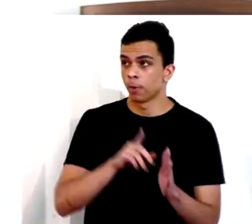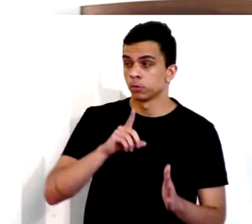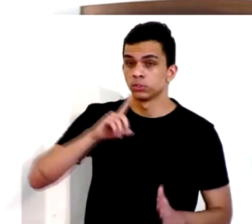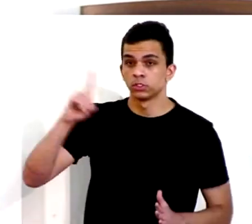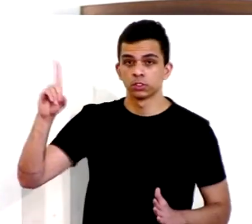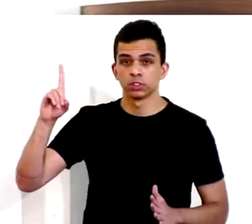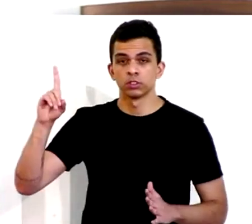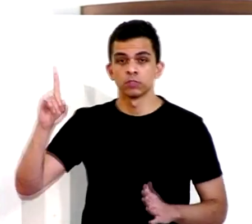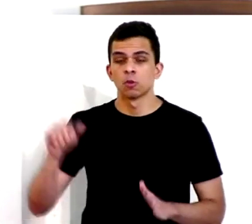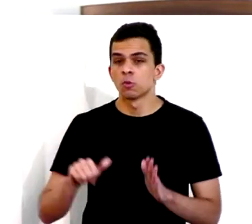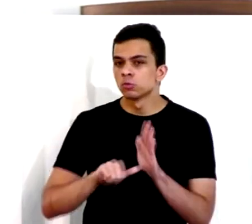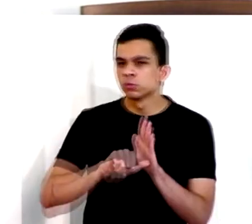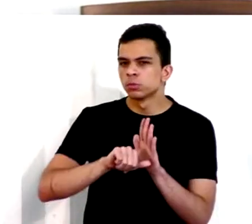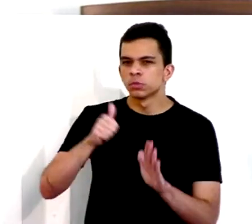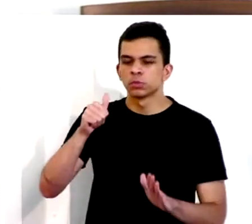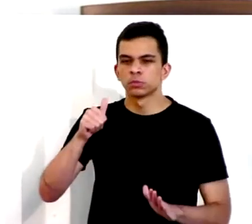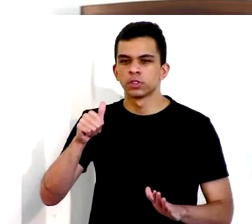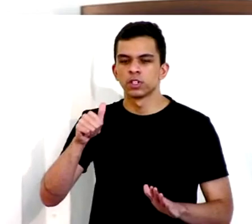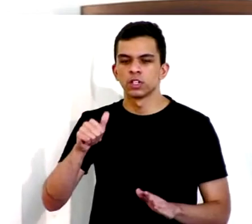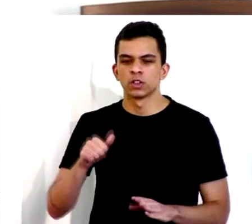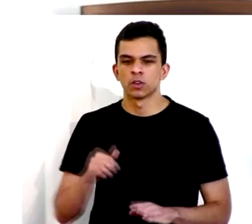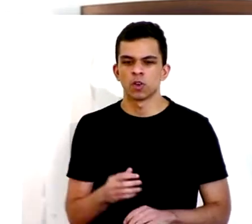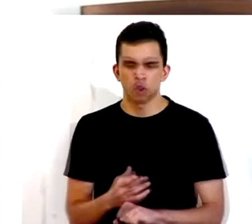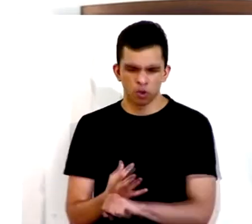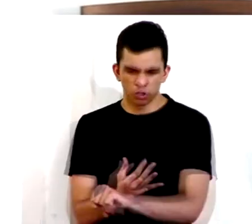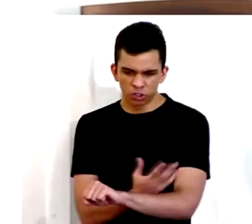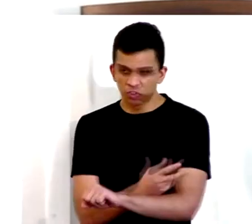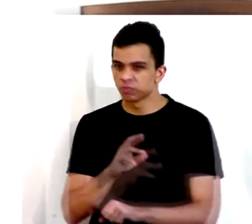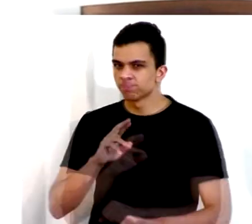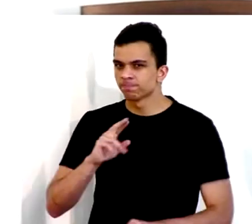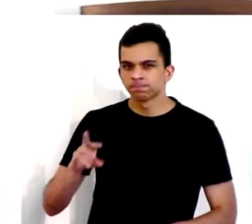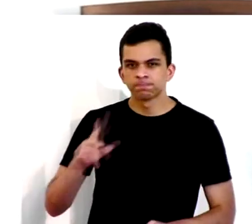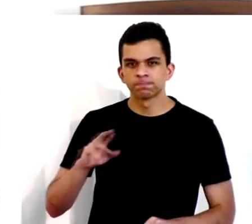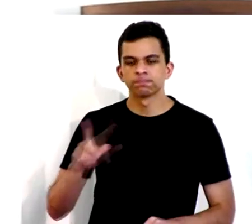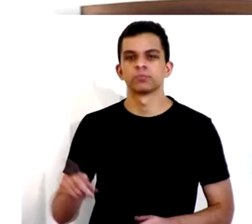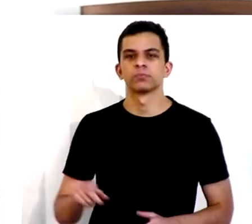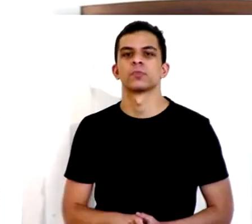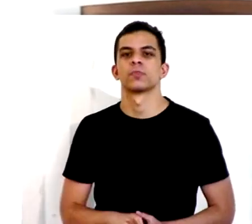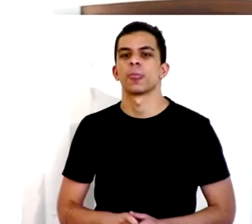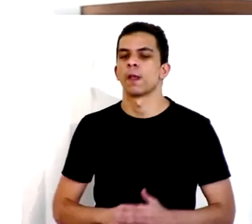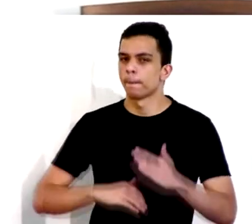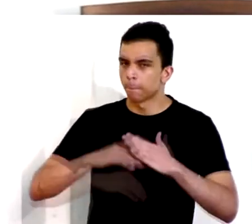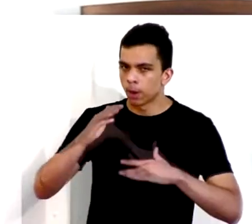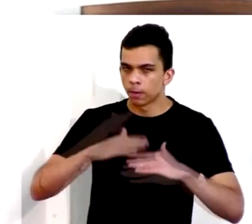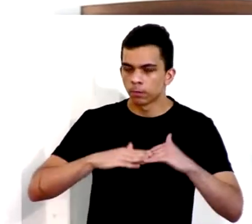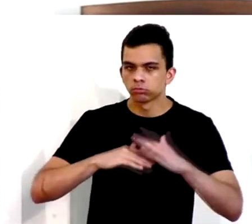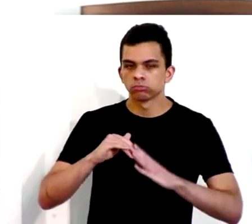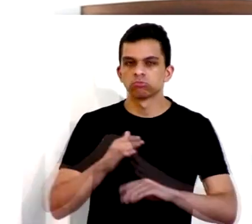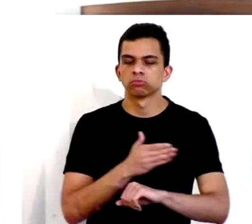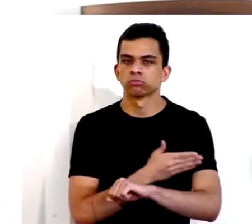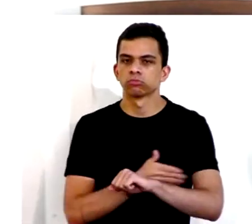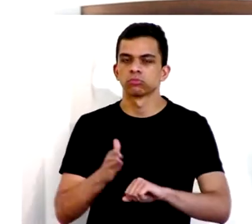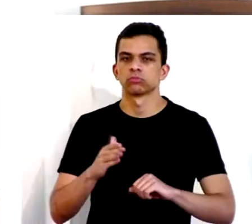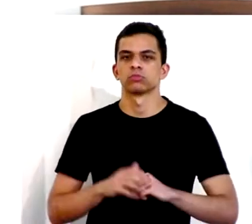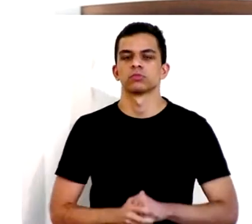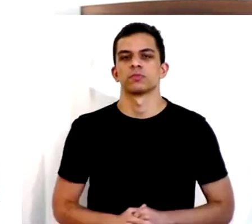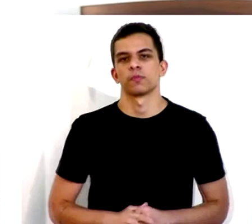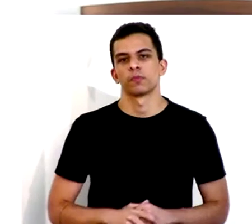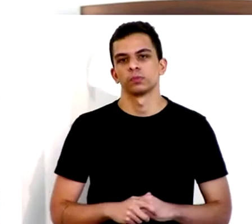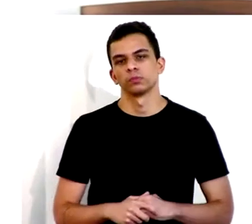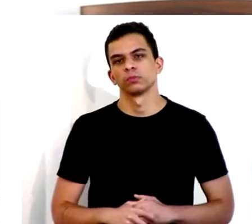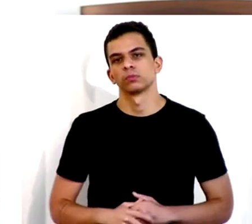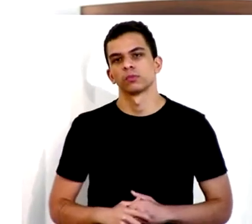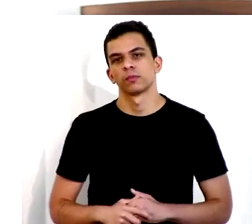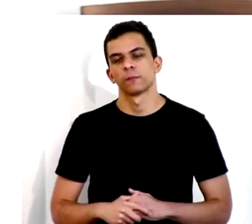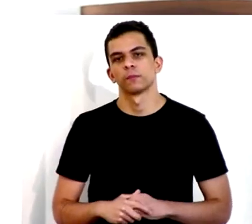primeiramente de sentimento, é antes, porém, de atitude, mas de atitude sacrificial.